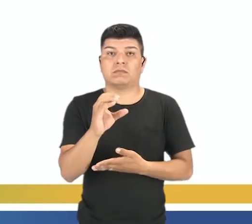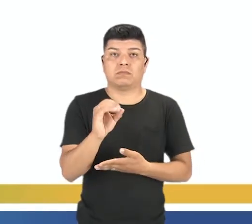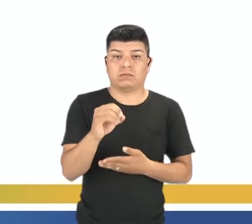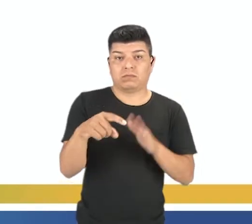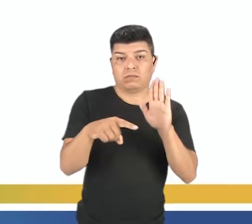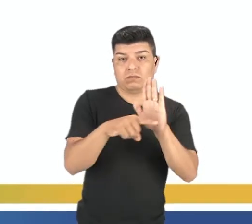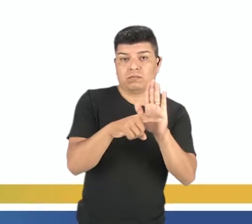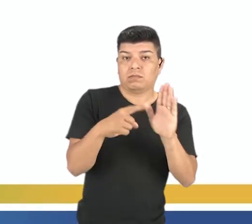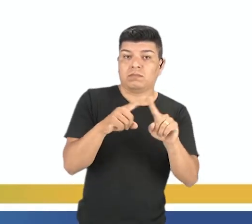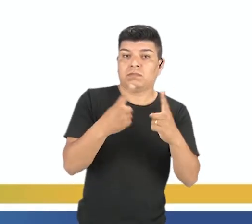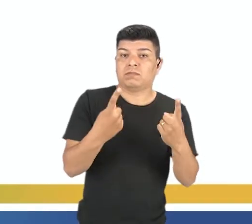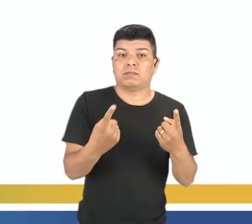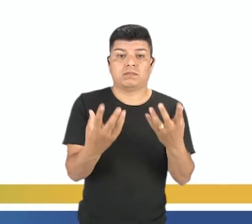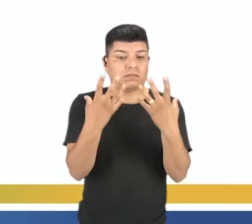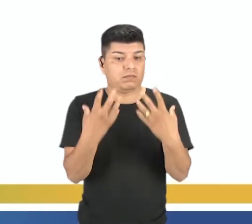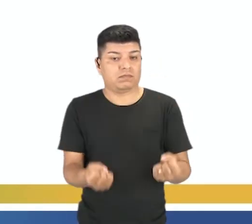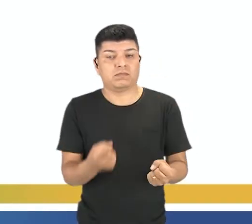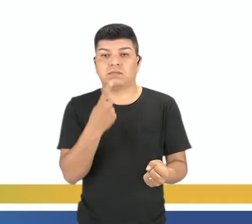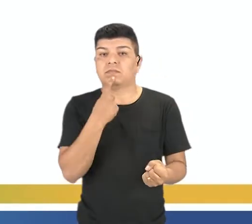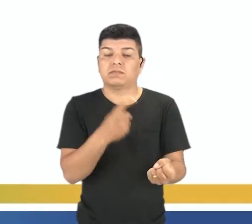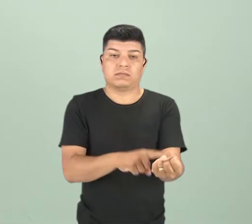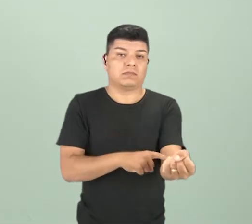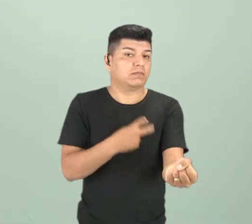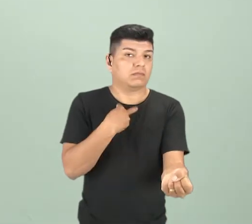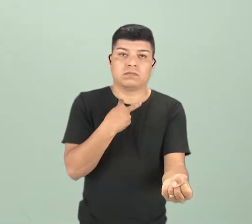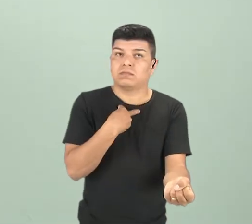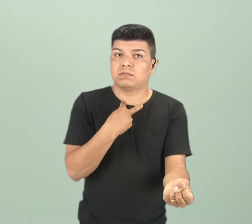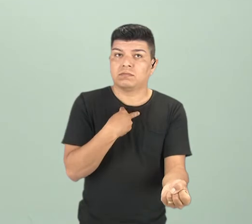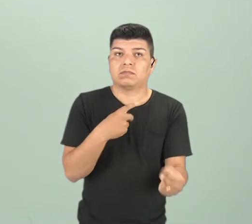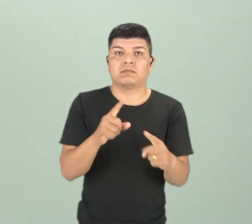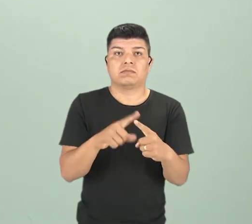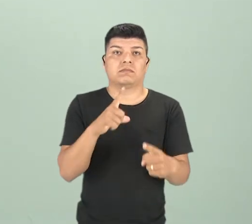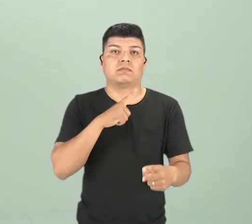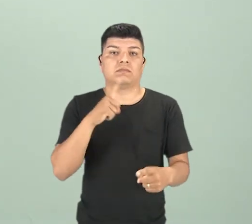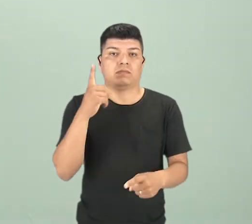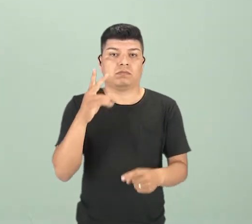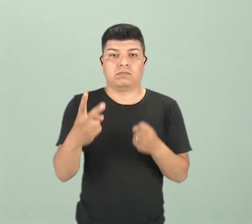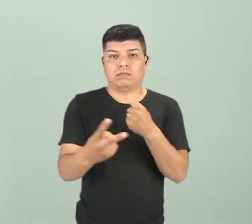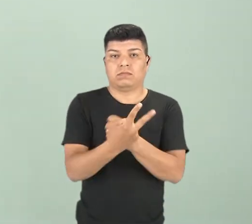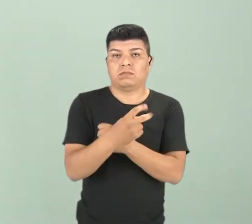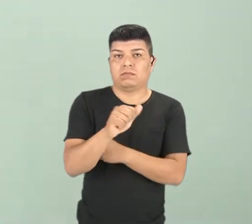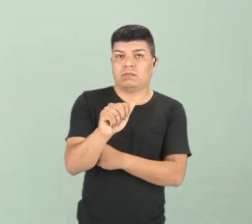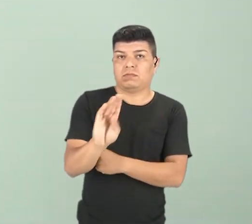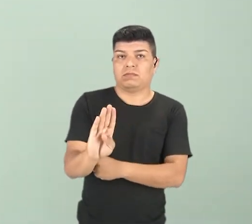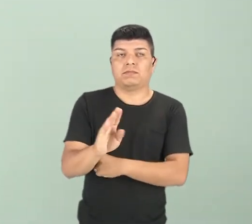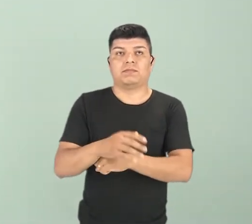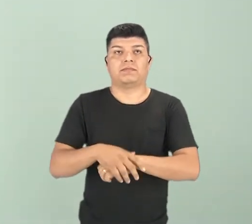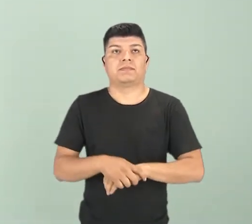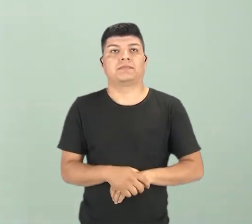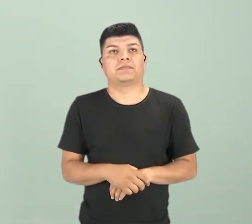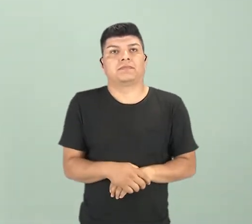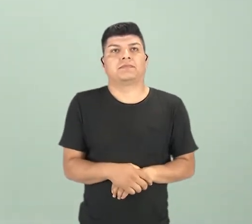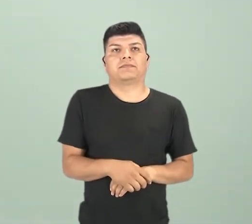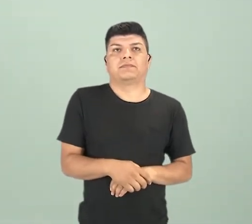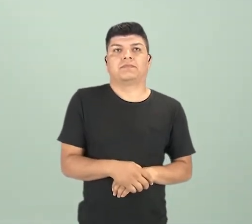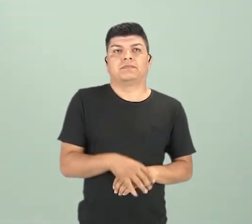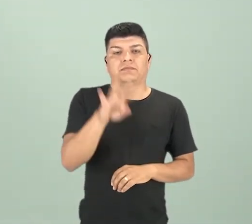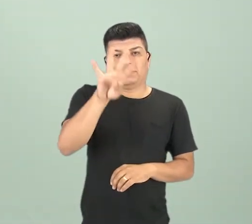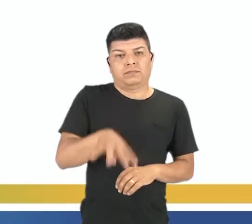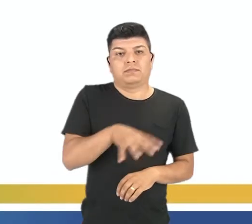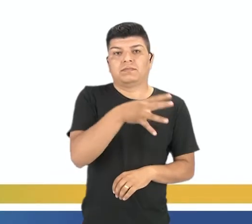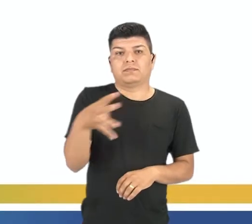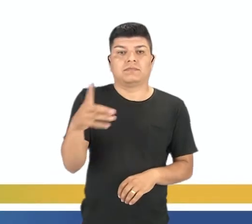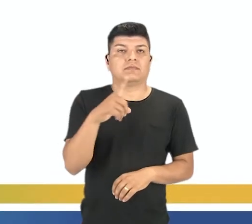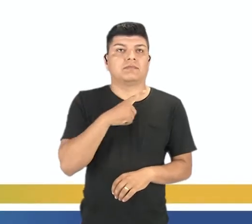ele não vai poder receber sangue, porque ele já tem o anti-A e B na sua configuração. Essa tabelinha também